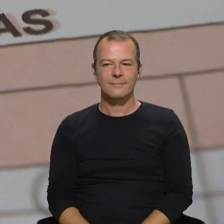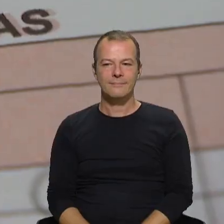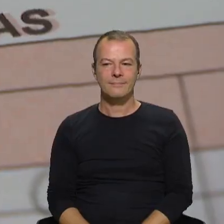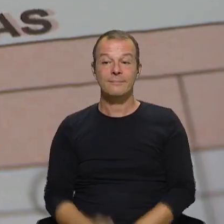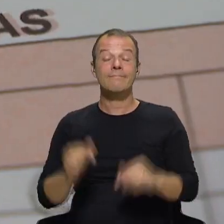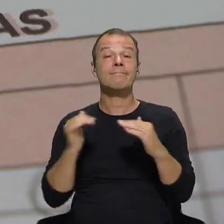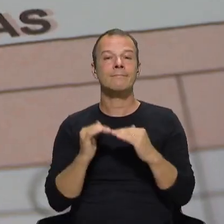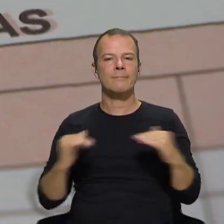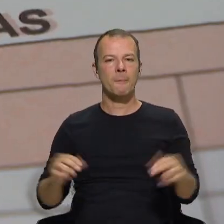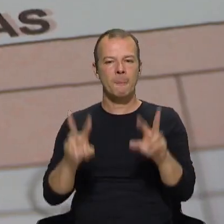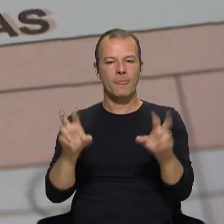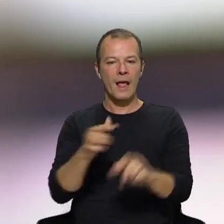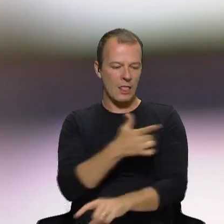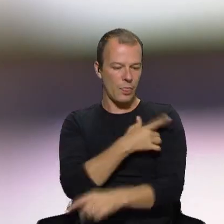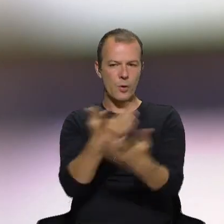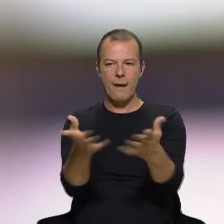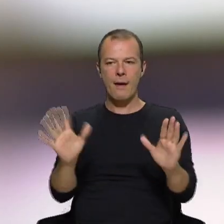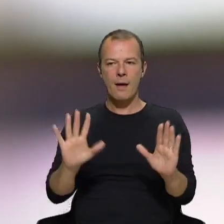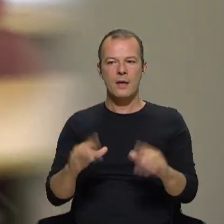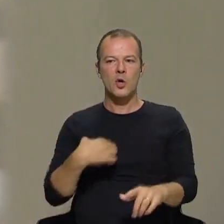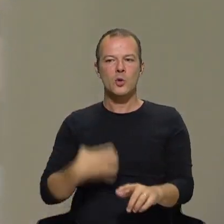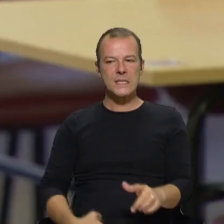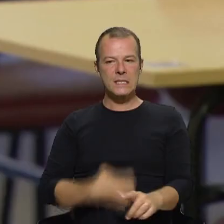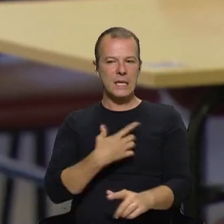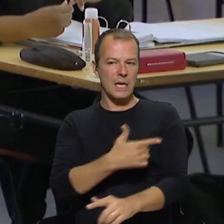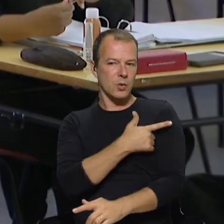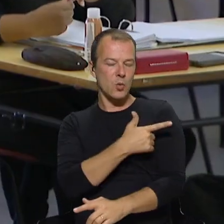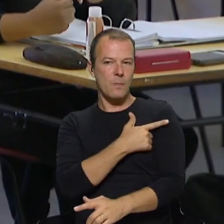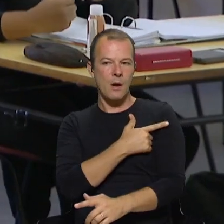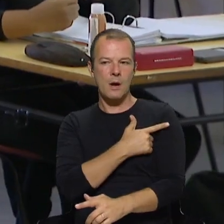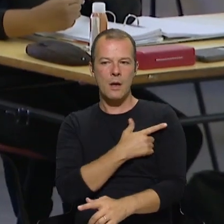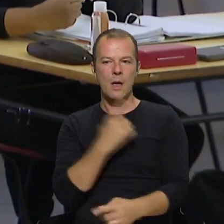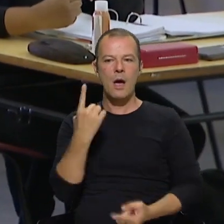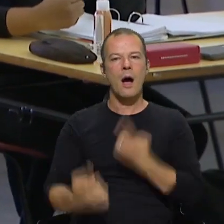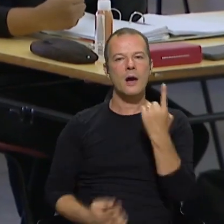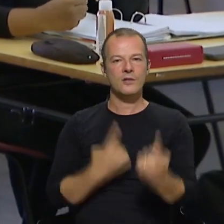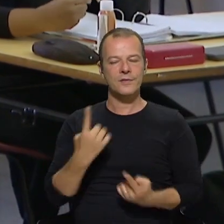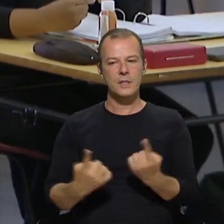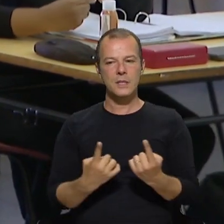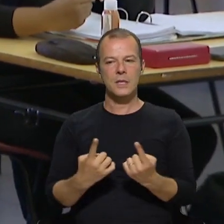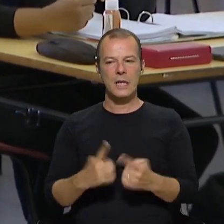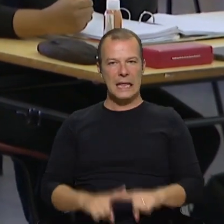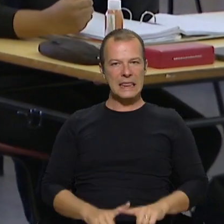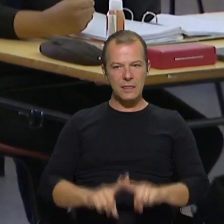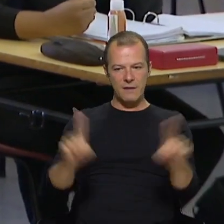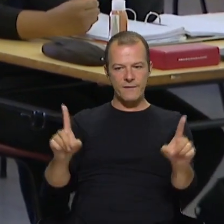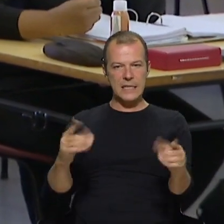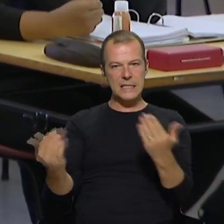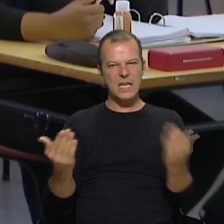A nível da turma, sinto que a turma por vezes acha que a diferença